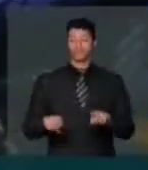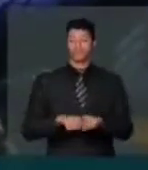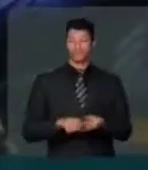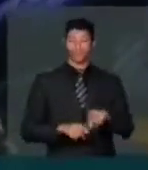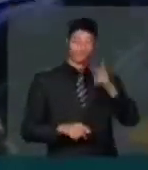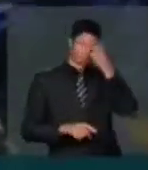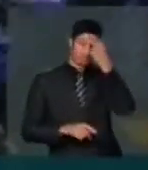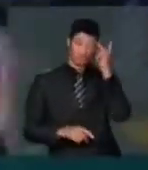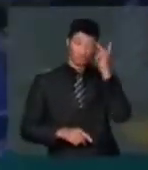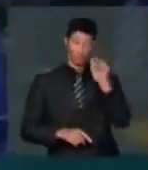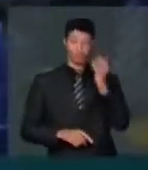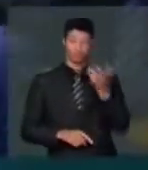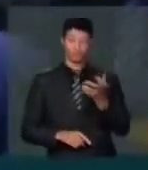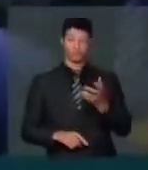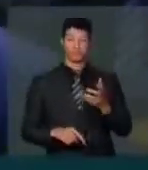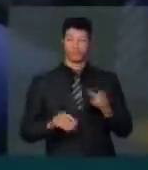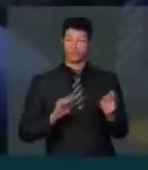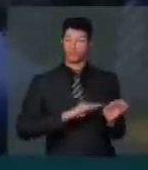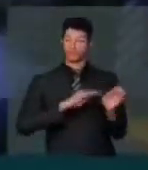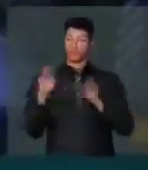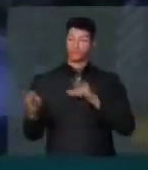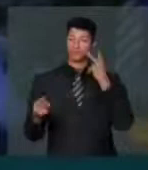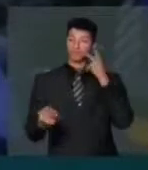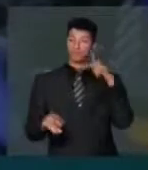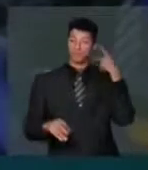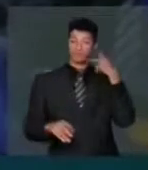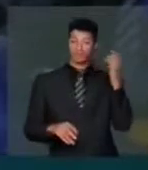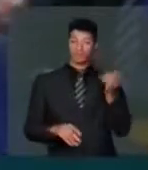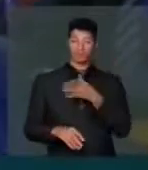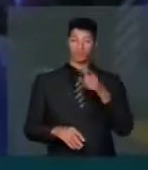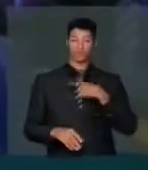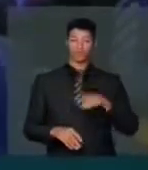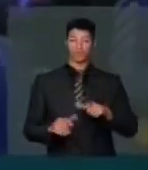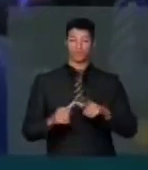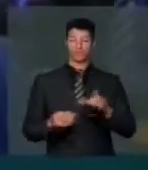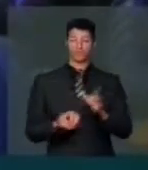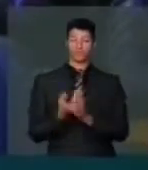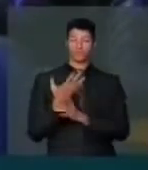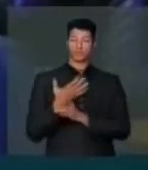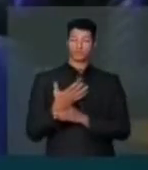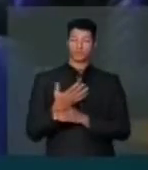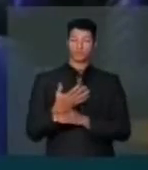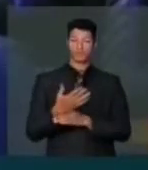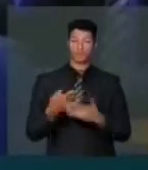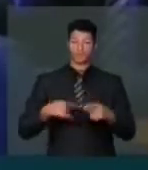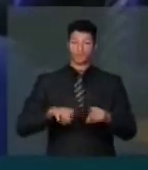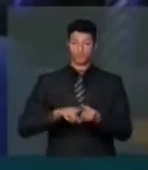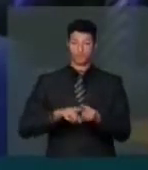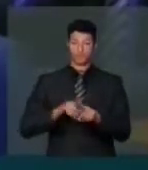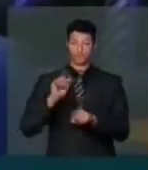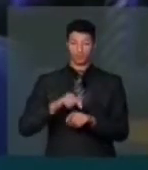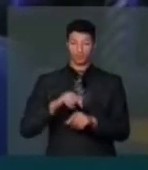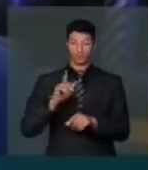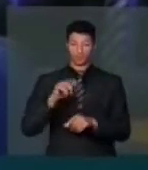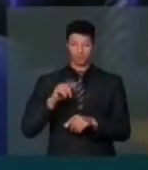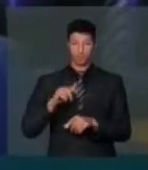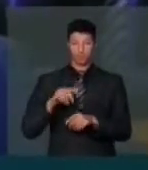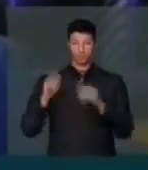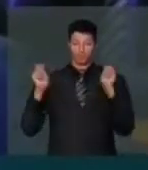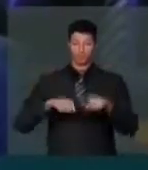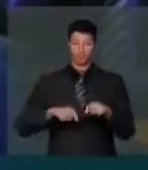possibilidade daqueles que quiserem migrar para um partido novo que está sendo criado. Então, esse daí,